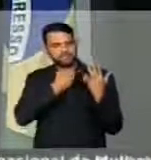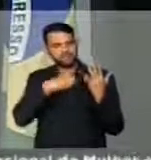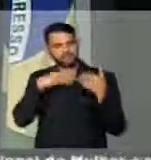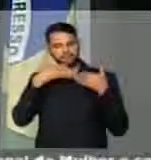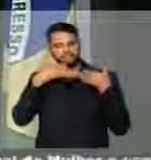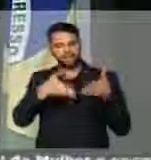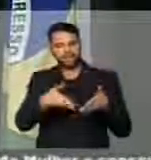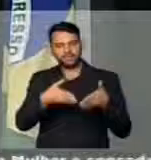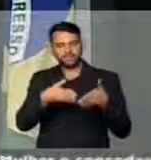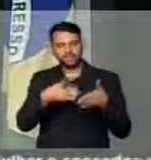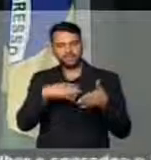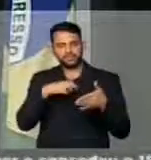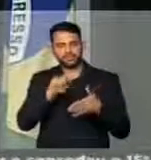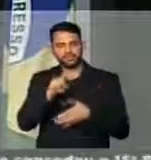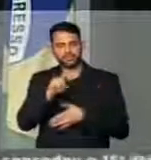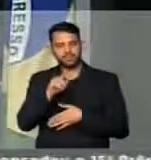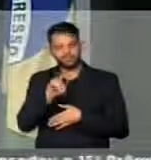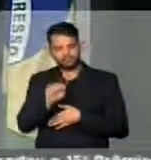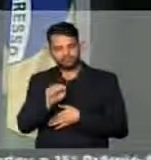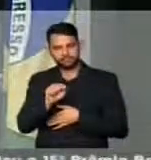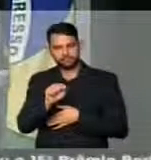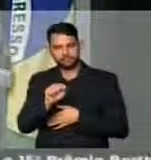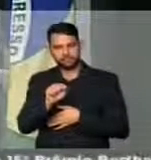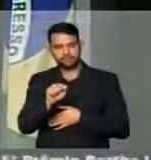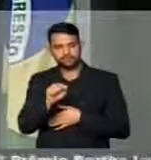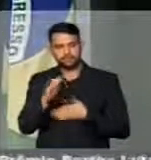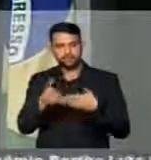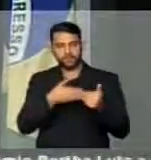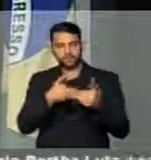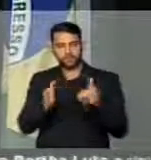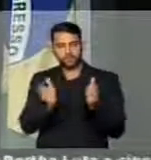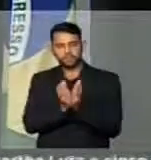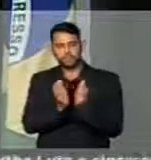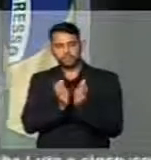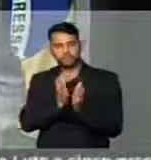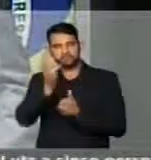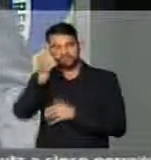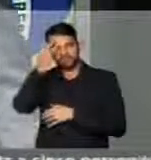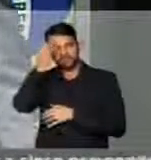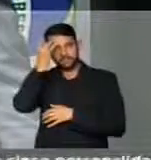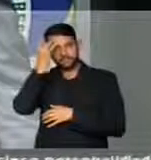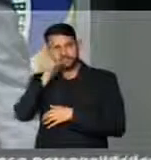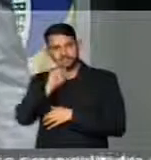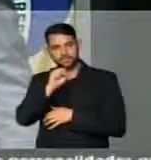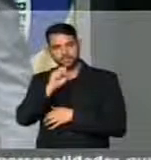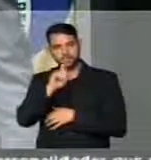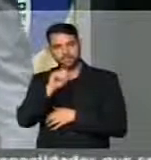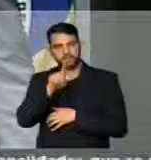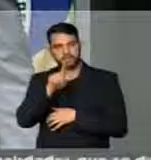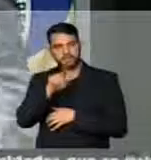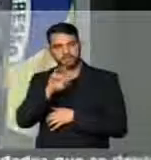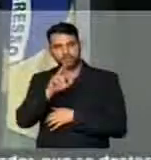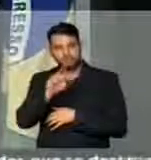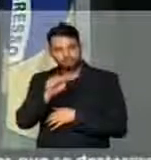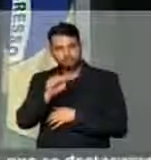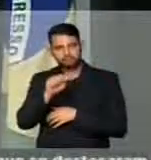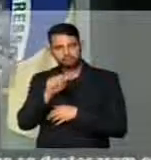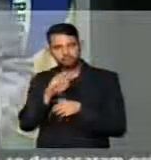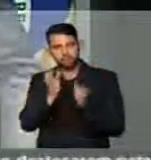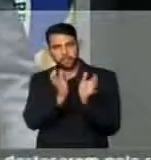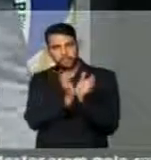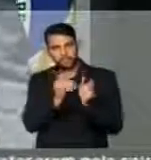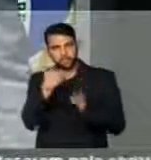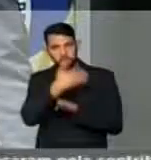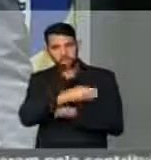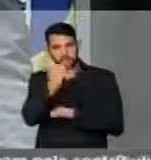parte da esquerda ou do pensamento esquerdista. O que é importante